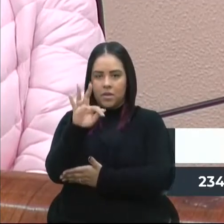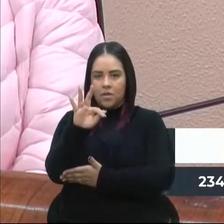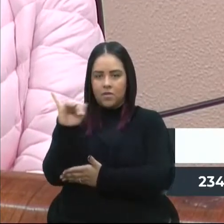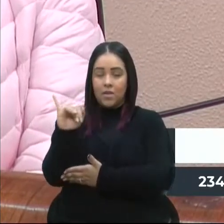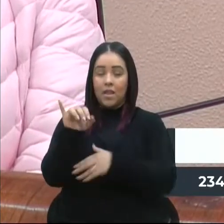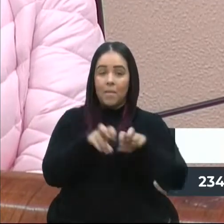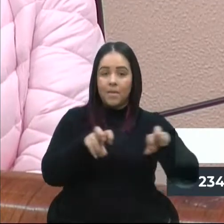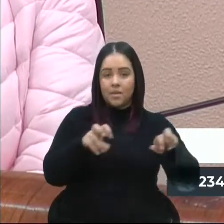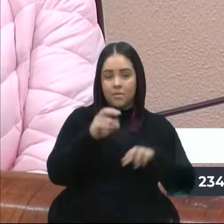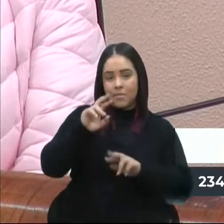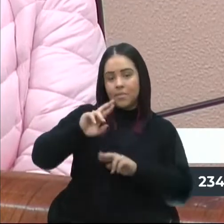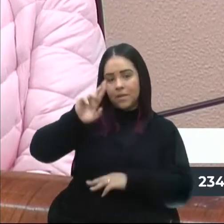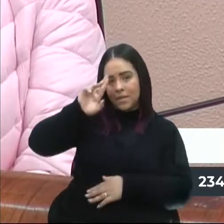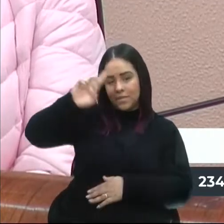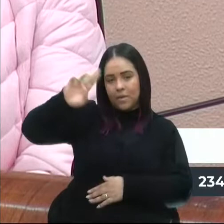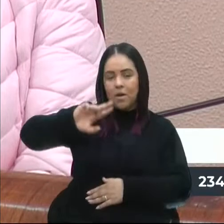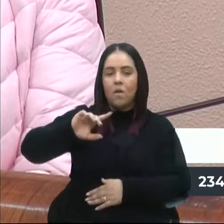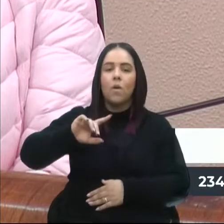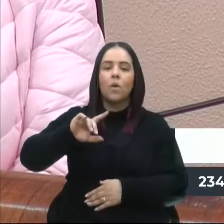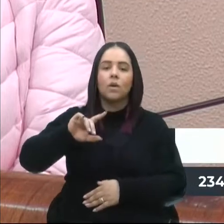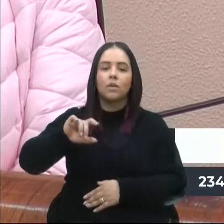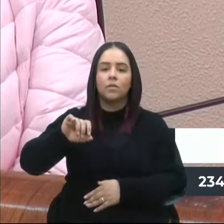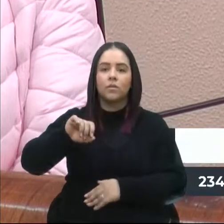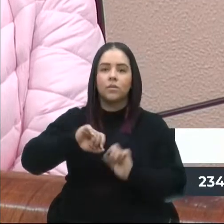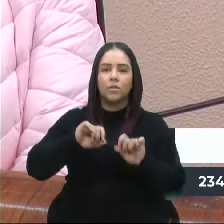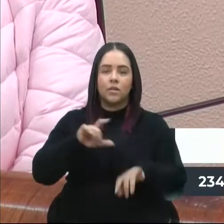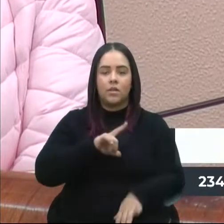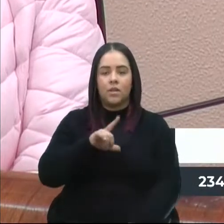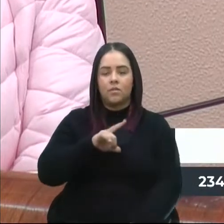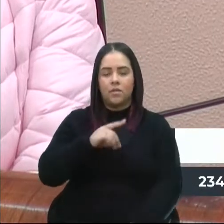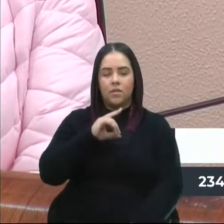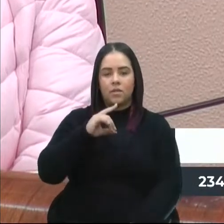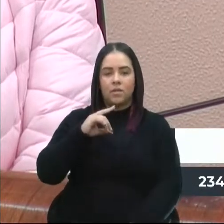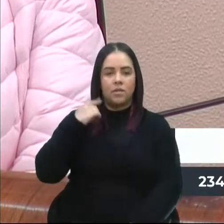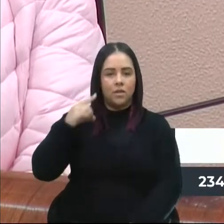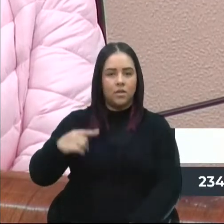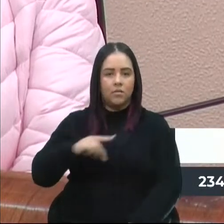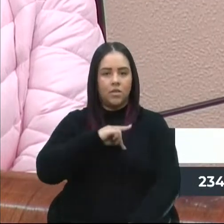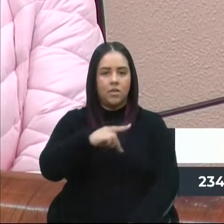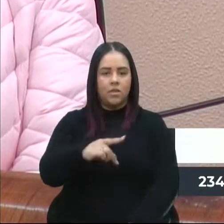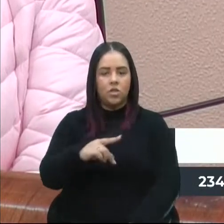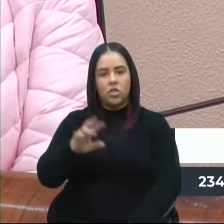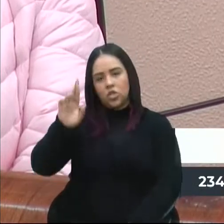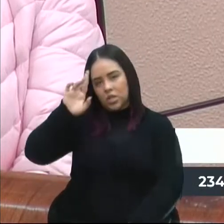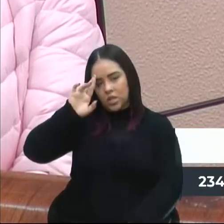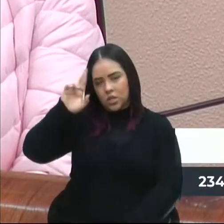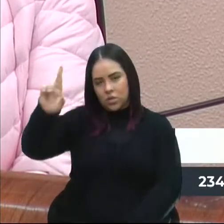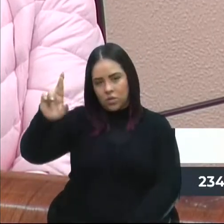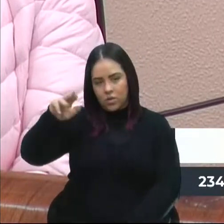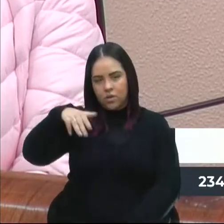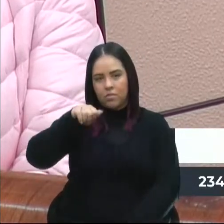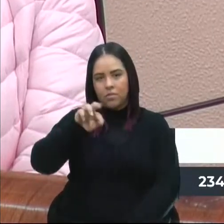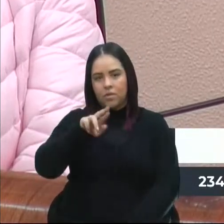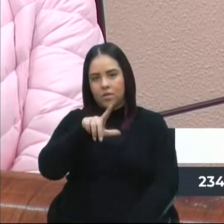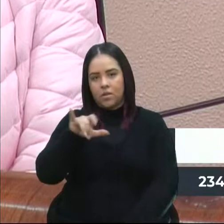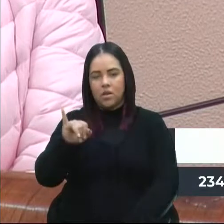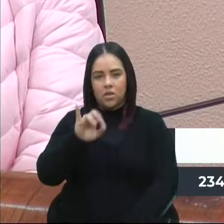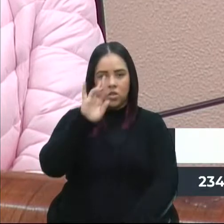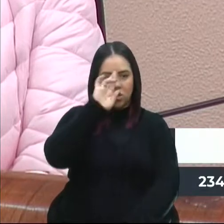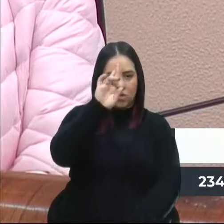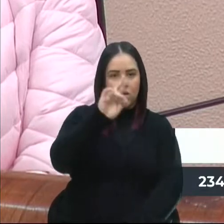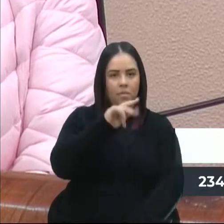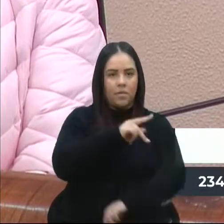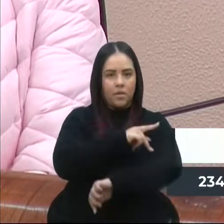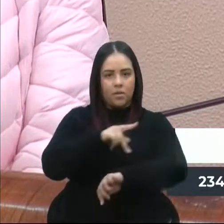Denis pessoa a diretora da escola Alfredo Belisário ptf Maria Roseli da Silva Michelon a diretora pedagógica Paula